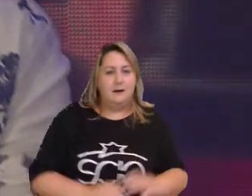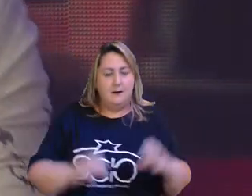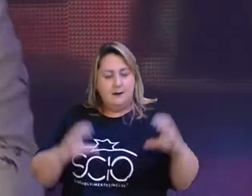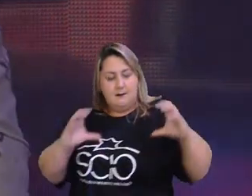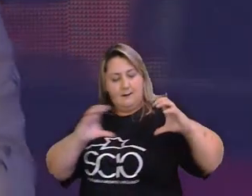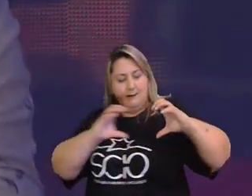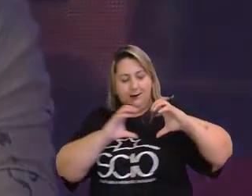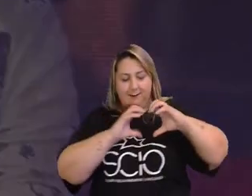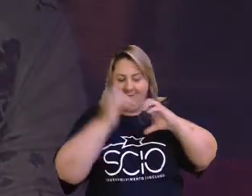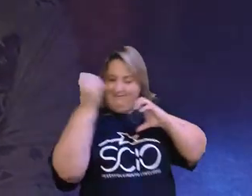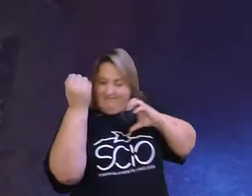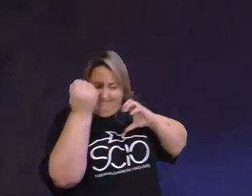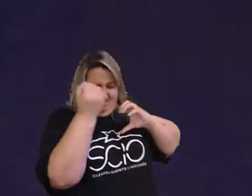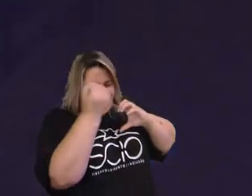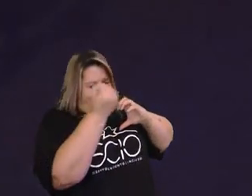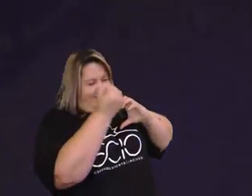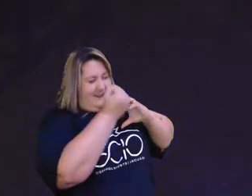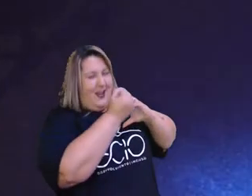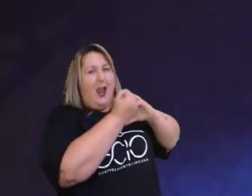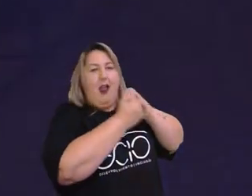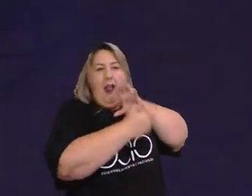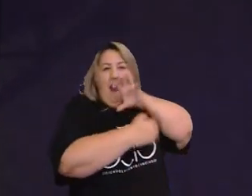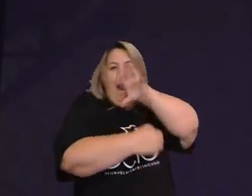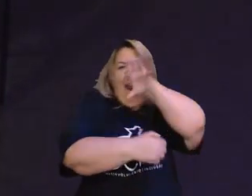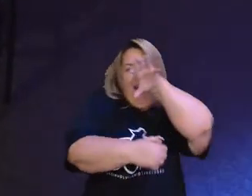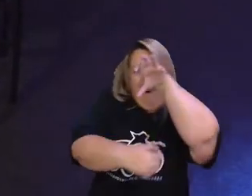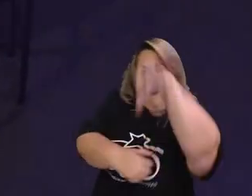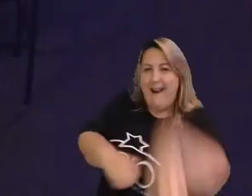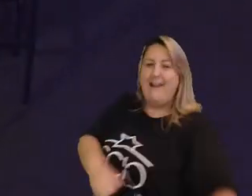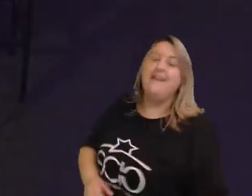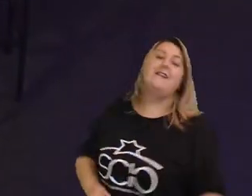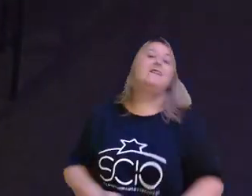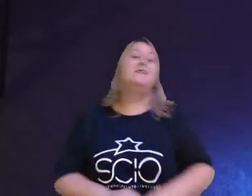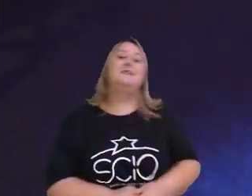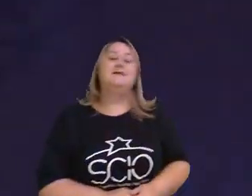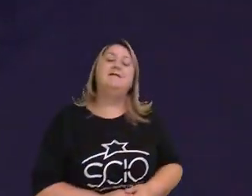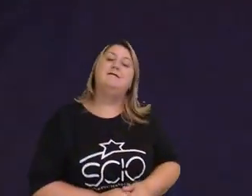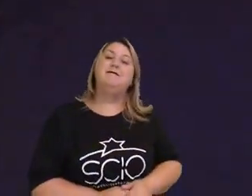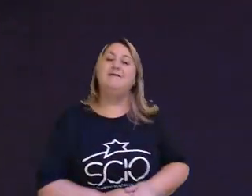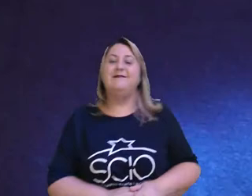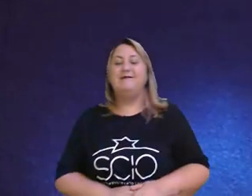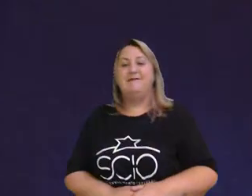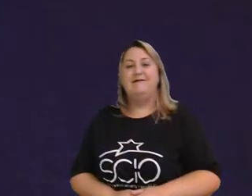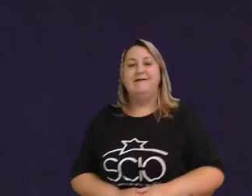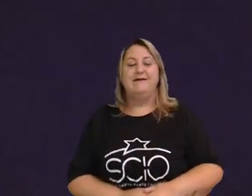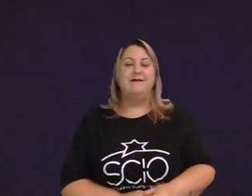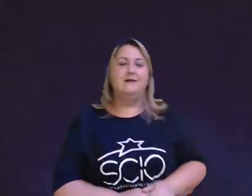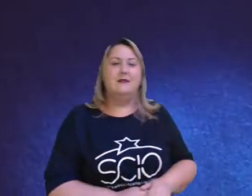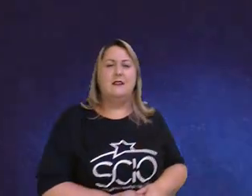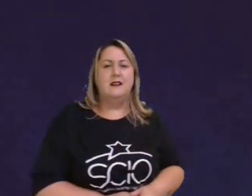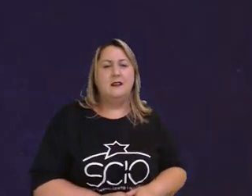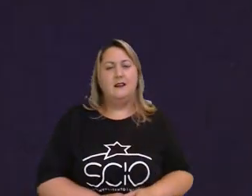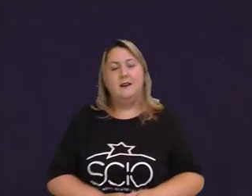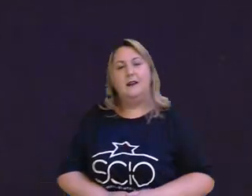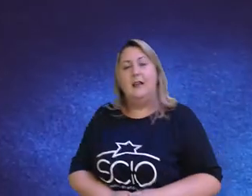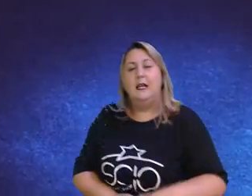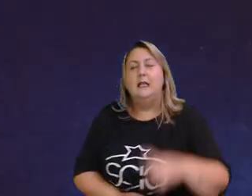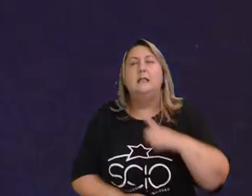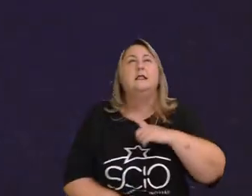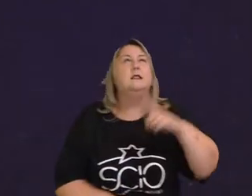Gravados no peito a sombra de um dragão. Que quem sabe canta, quero ver vocês,